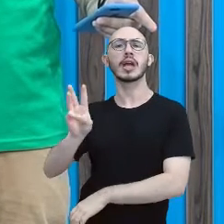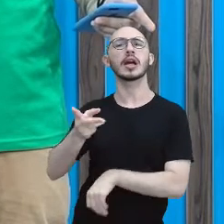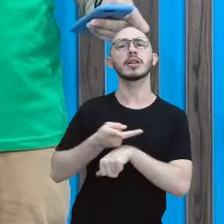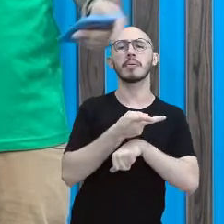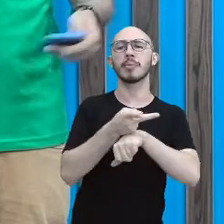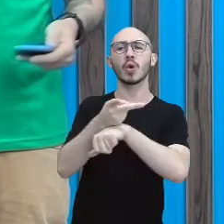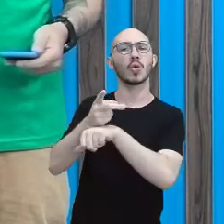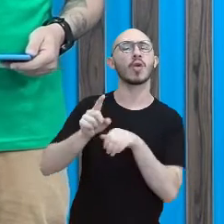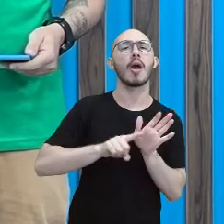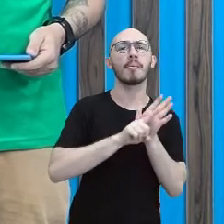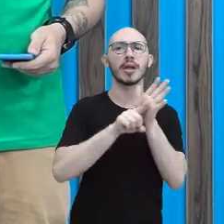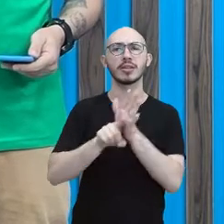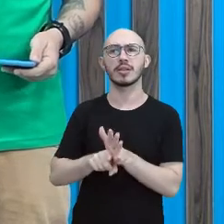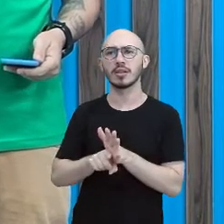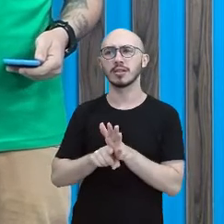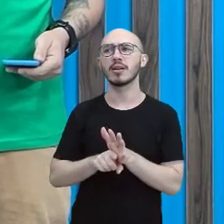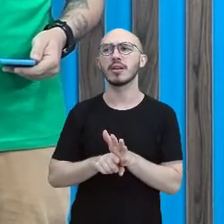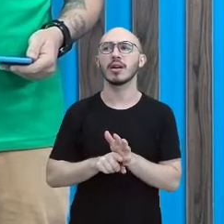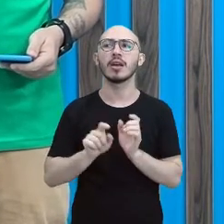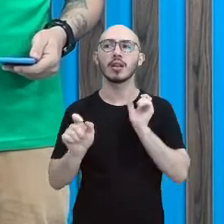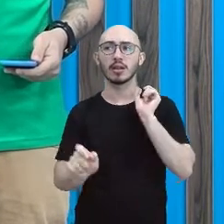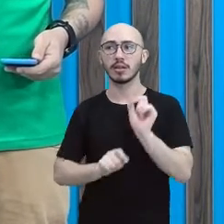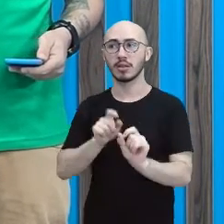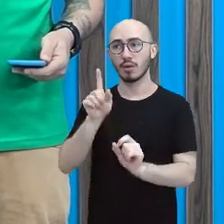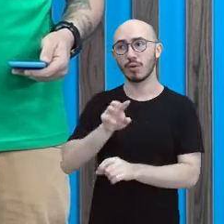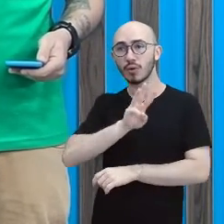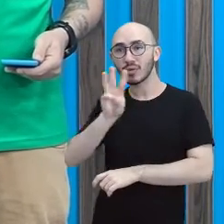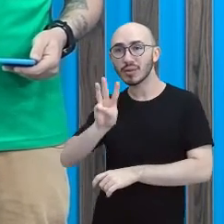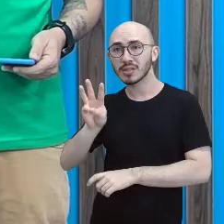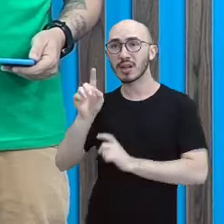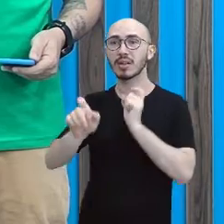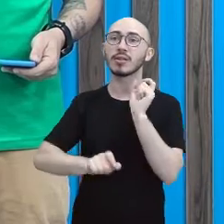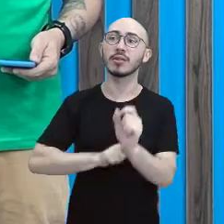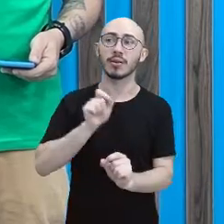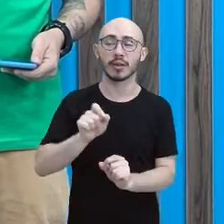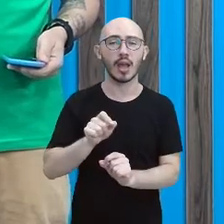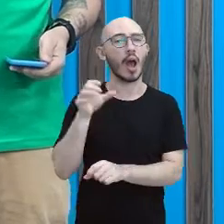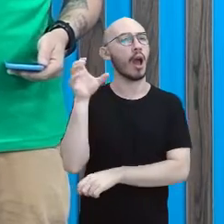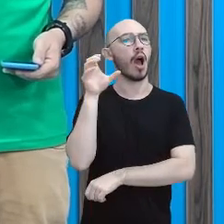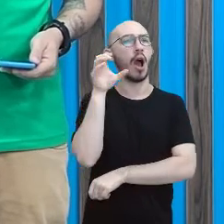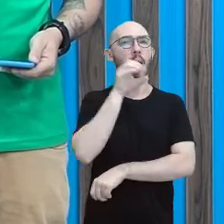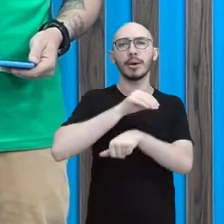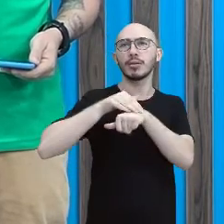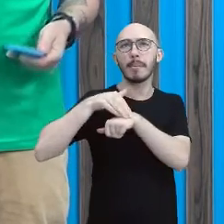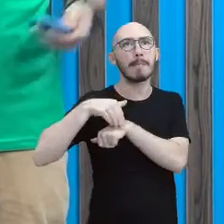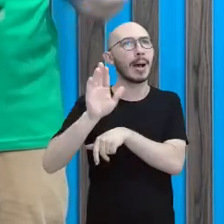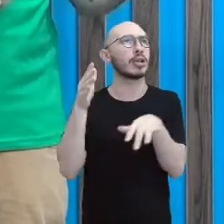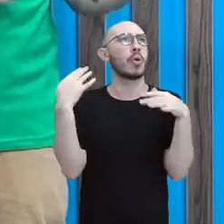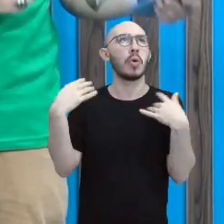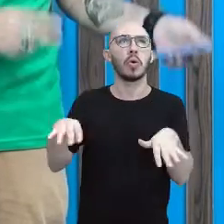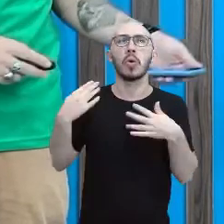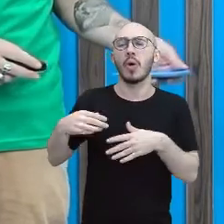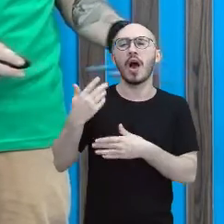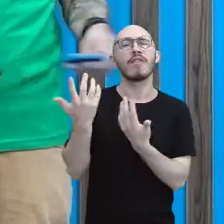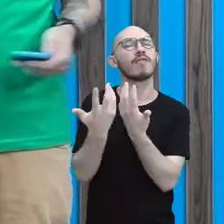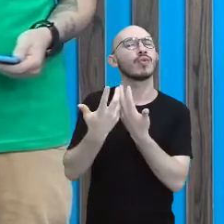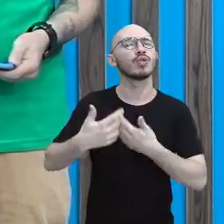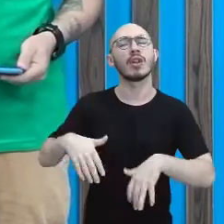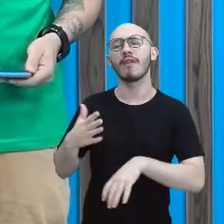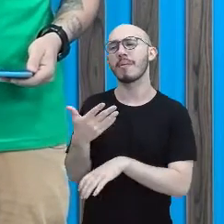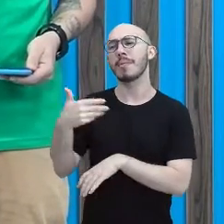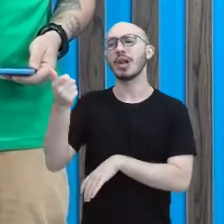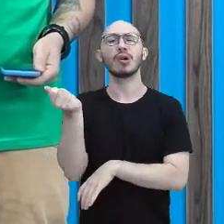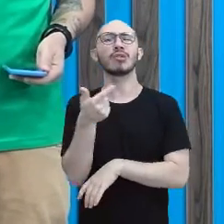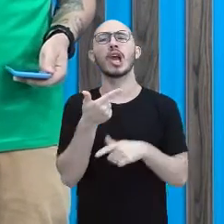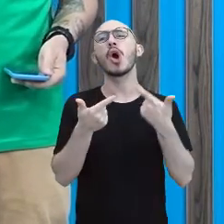seus concorrentes, ele queria dizer que o Google ele era muitas vezes mais rápido e mais eficiente que os seus